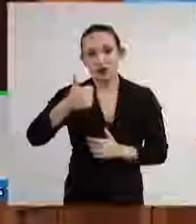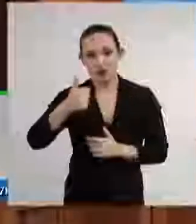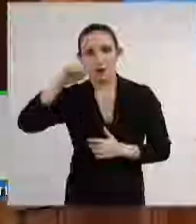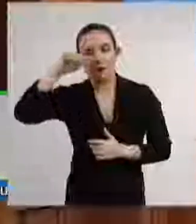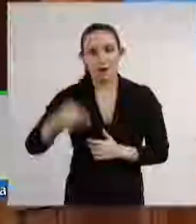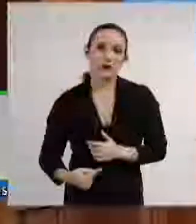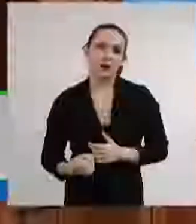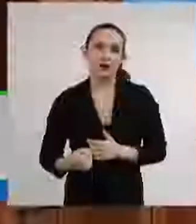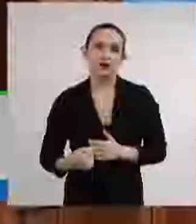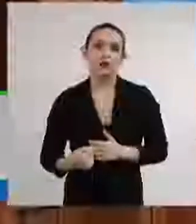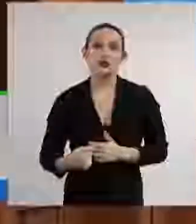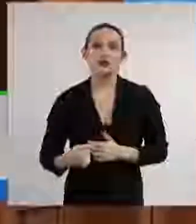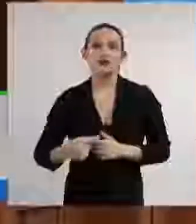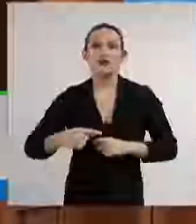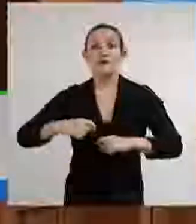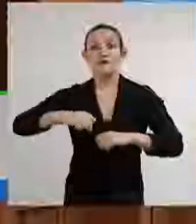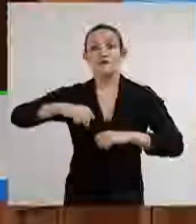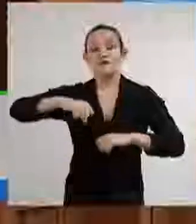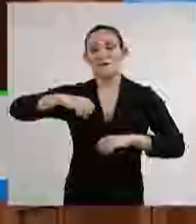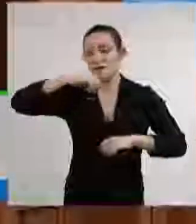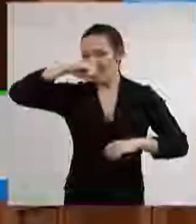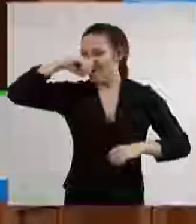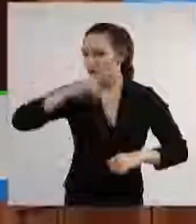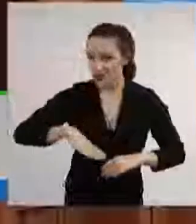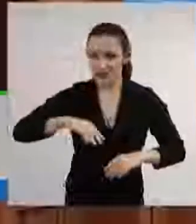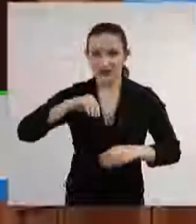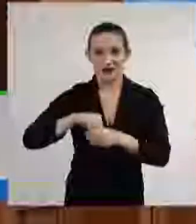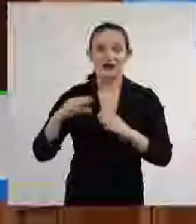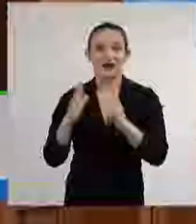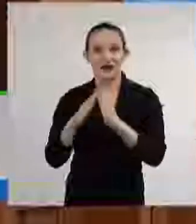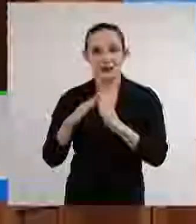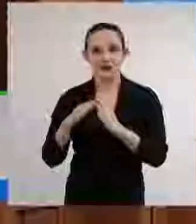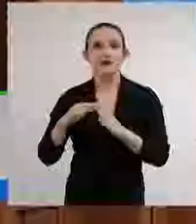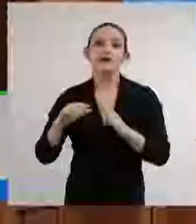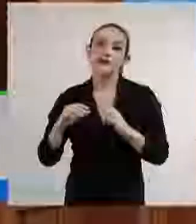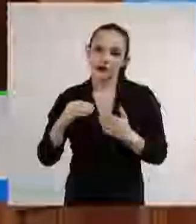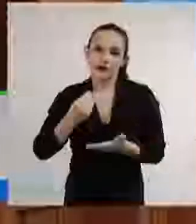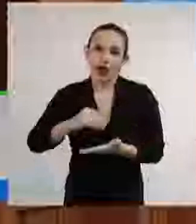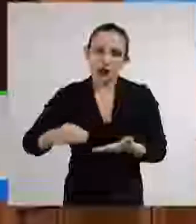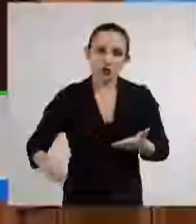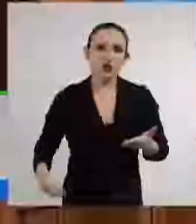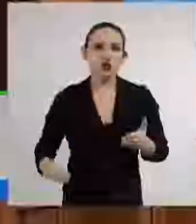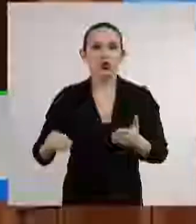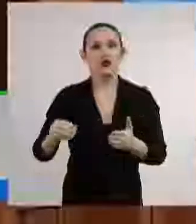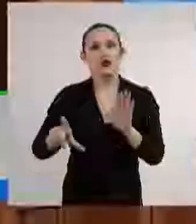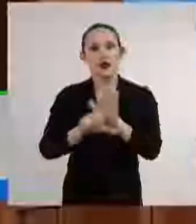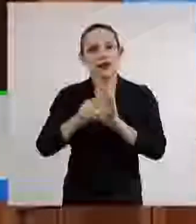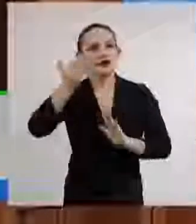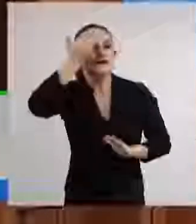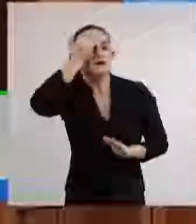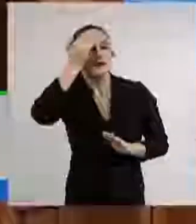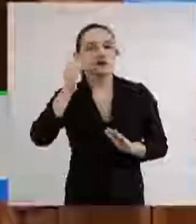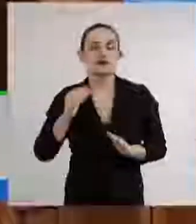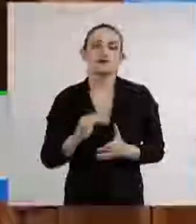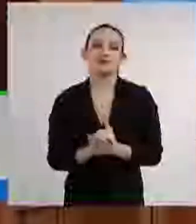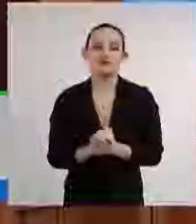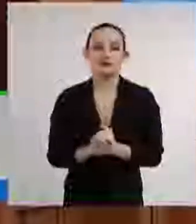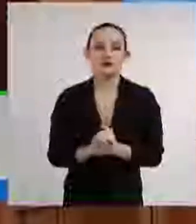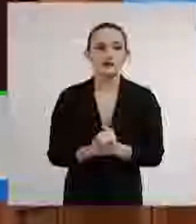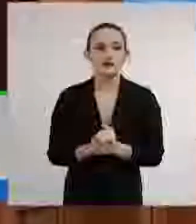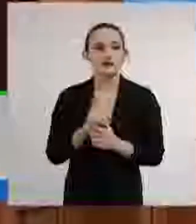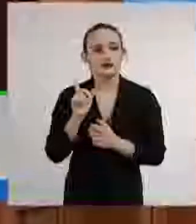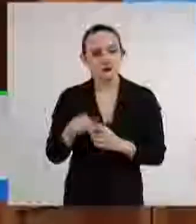221.238 registros de violência doméstica enquadrados na Lei Maria da Penha, ou 606 casos por dia. Também